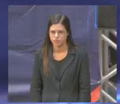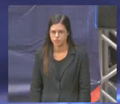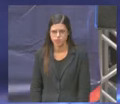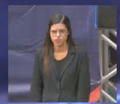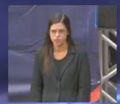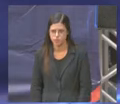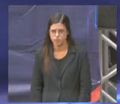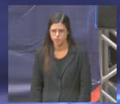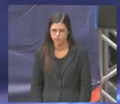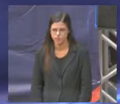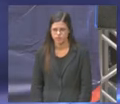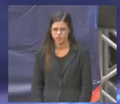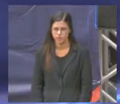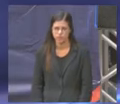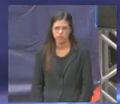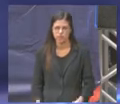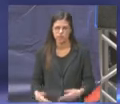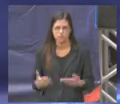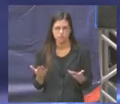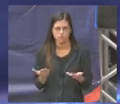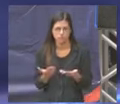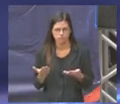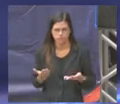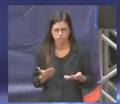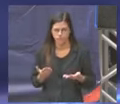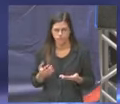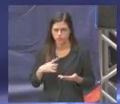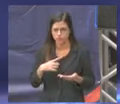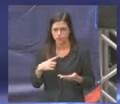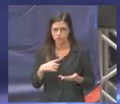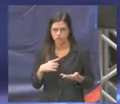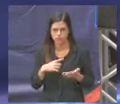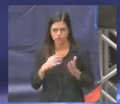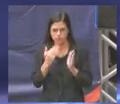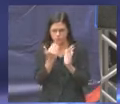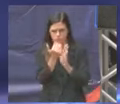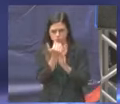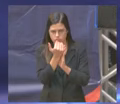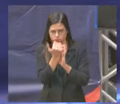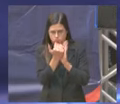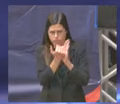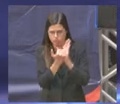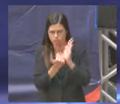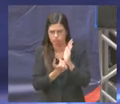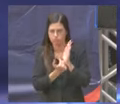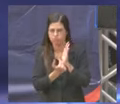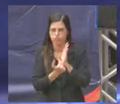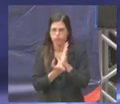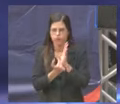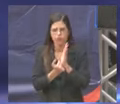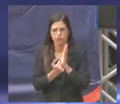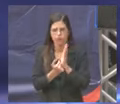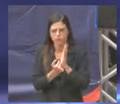Muito recentemente saiu agora um sumário executivo com todos esses pontos, né,